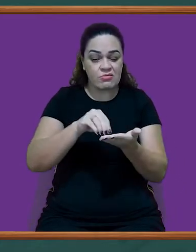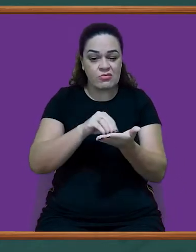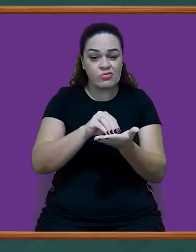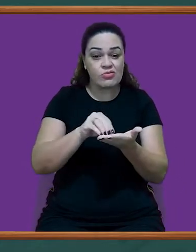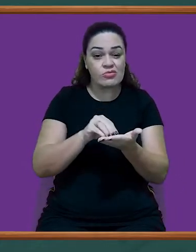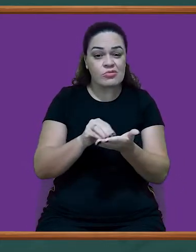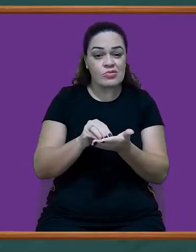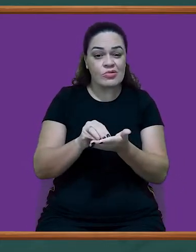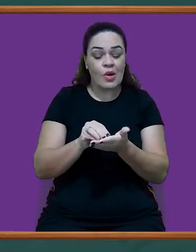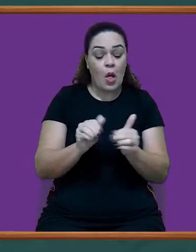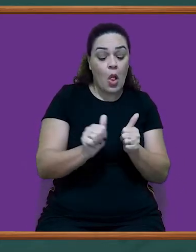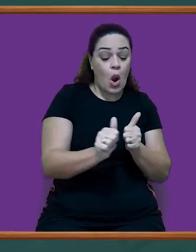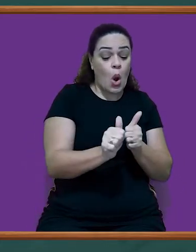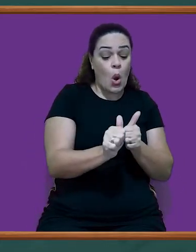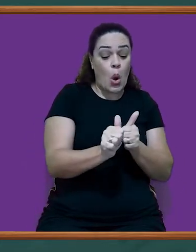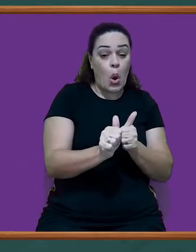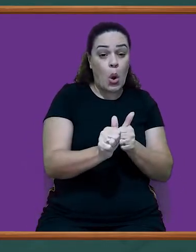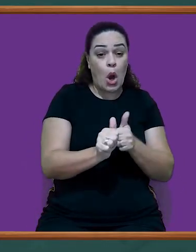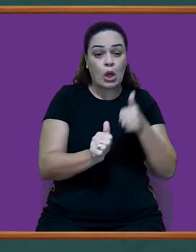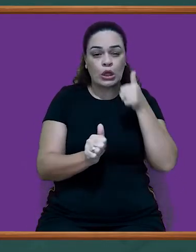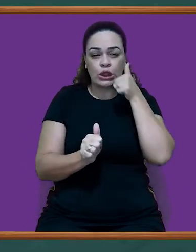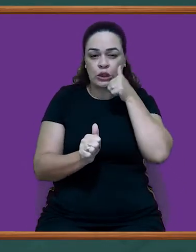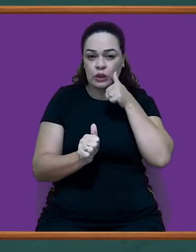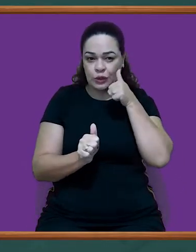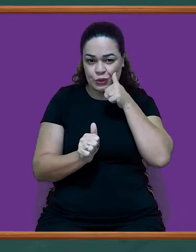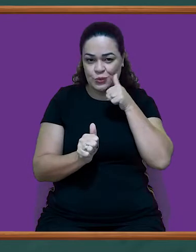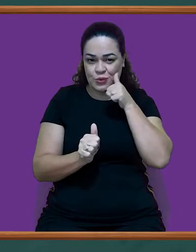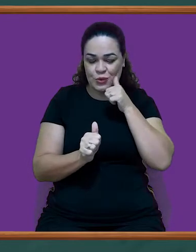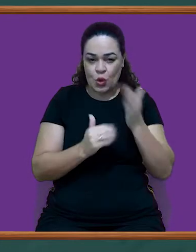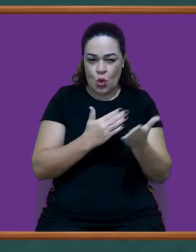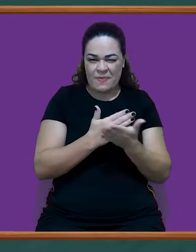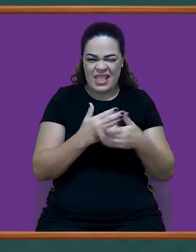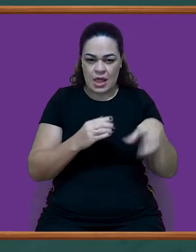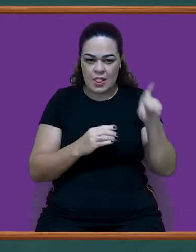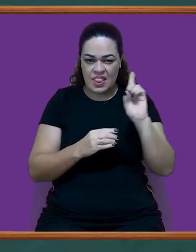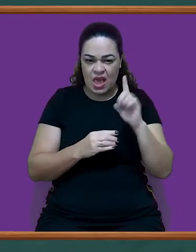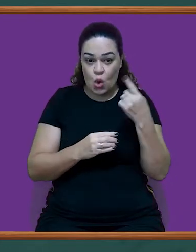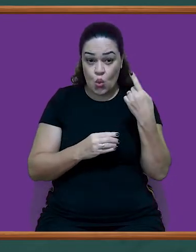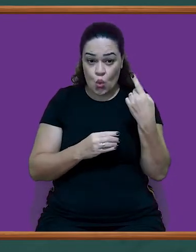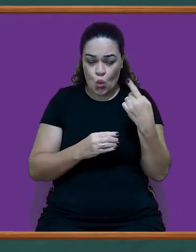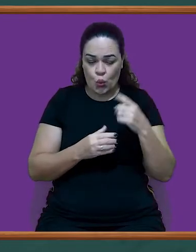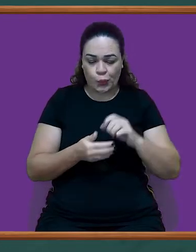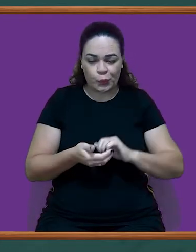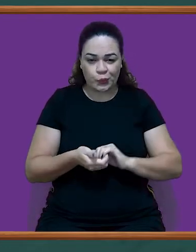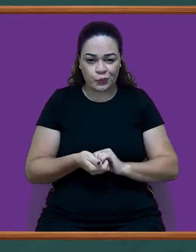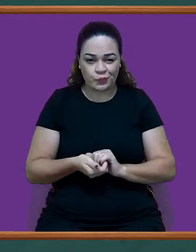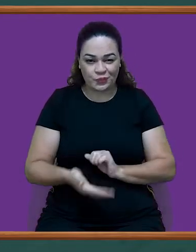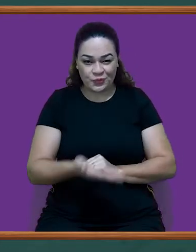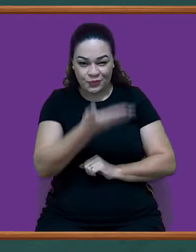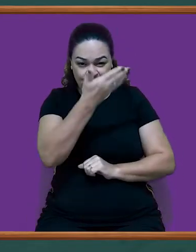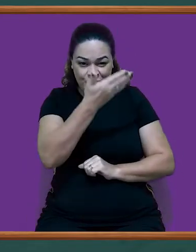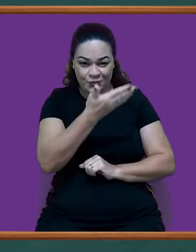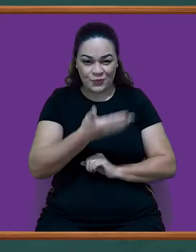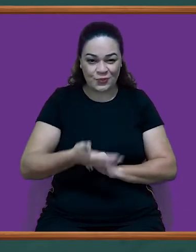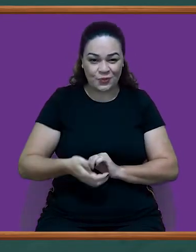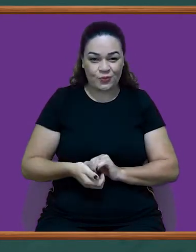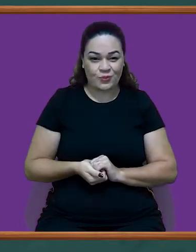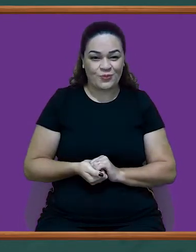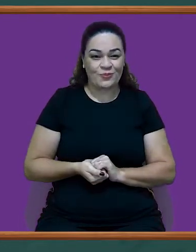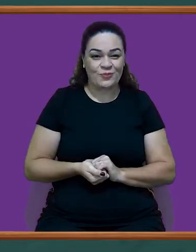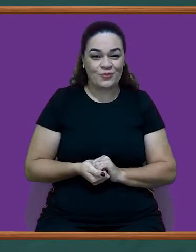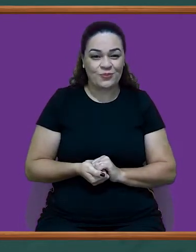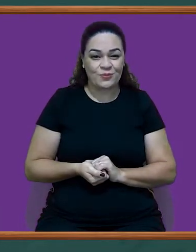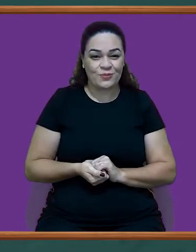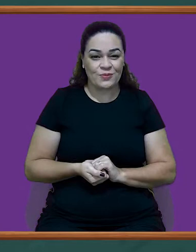mais próxima da Dama Lembrando que a Dama começa na casa de um então essa parte do Tabuleiro